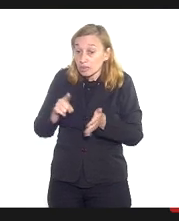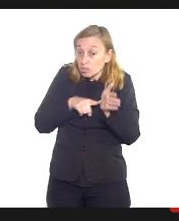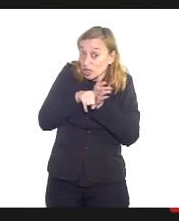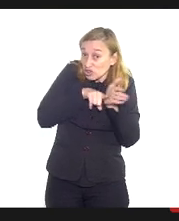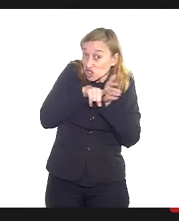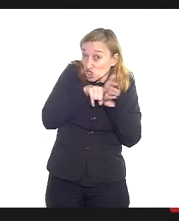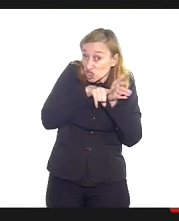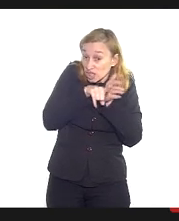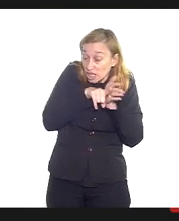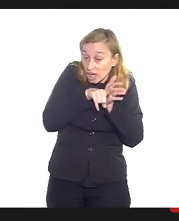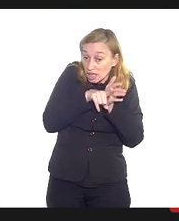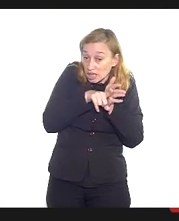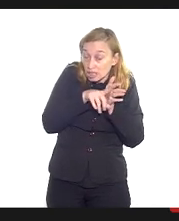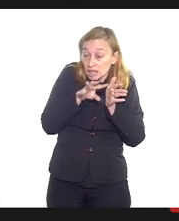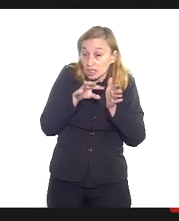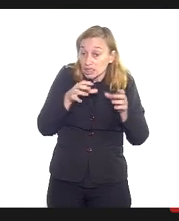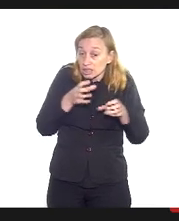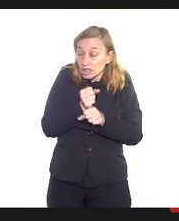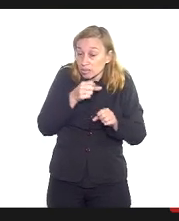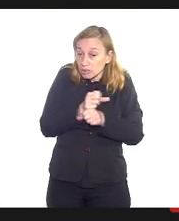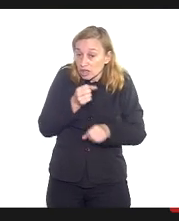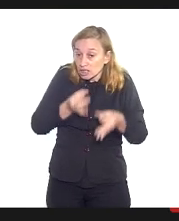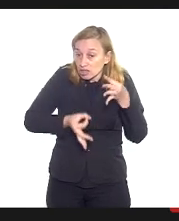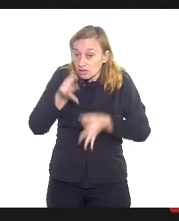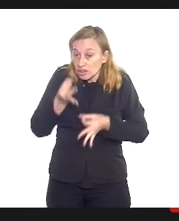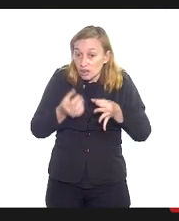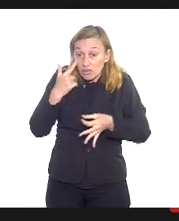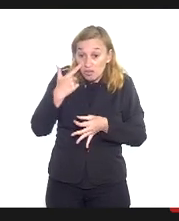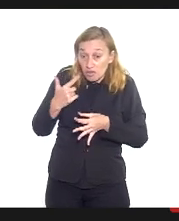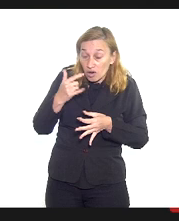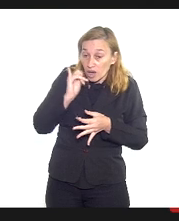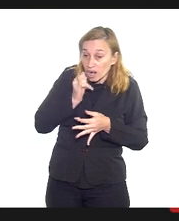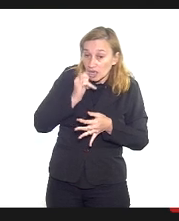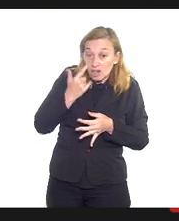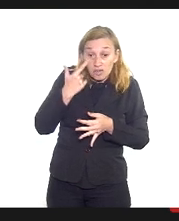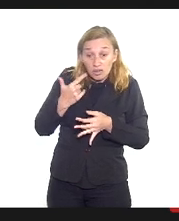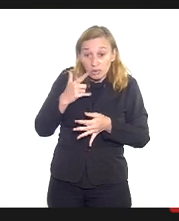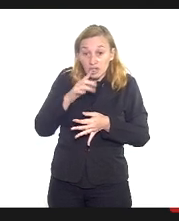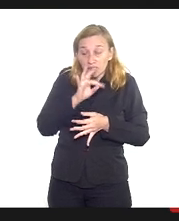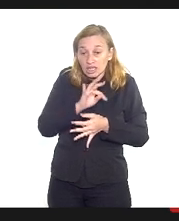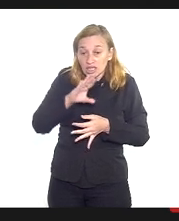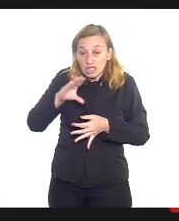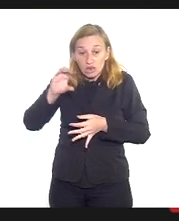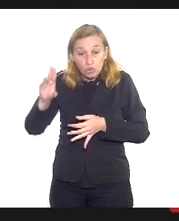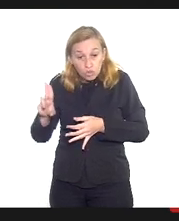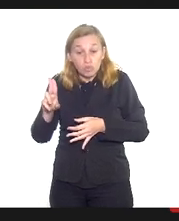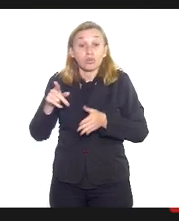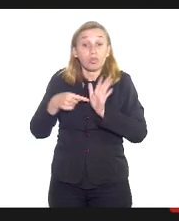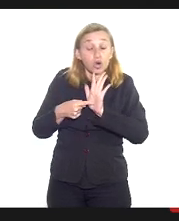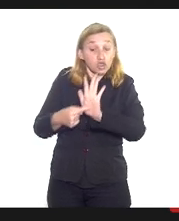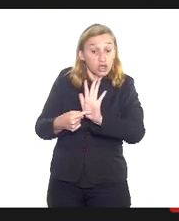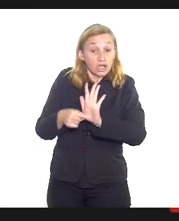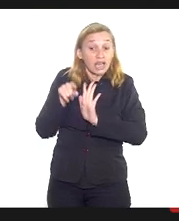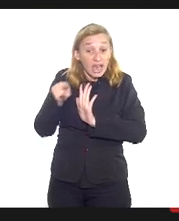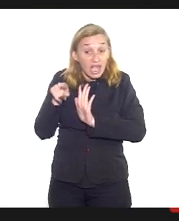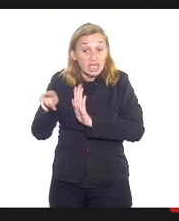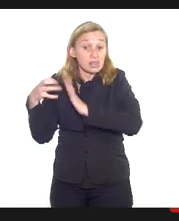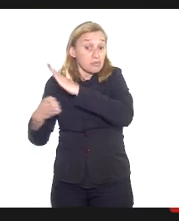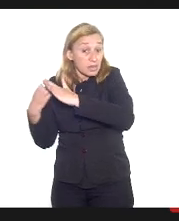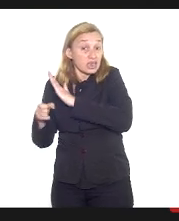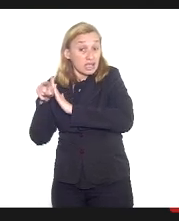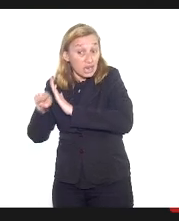isso no Tribunal de Contas, né, ver os relatórios, nós descobrimos que o TCU havia apontado, olha, poxa, essa empresa